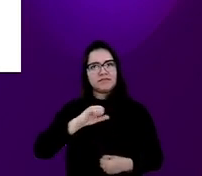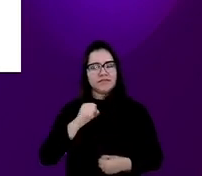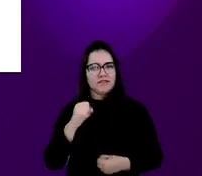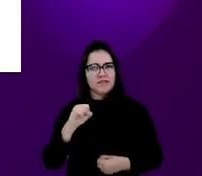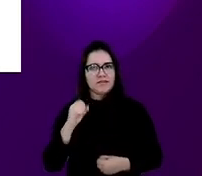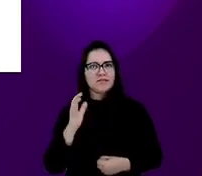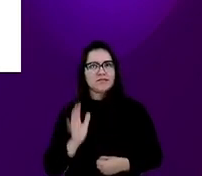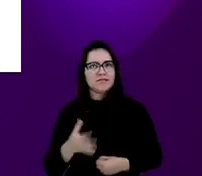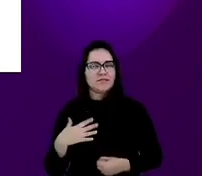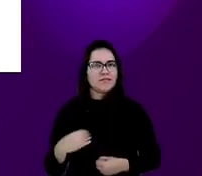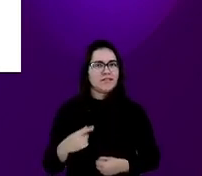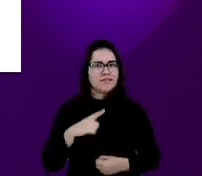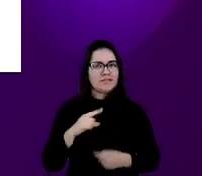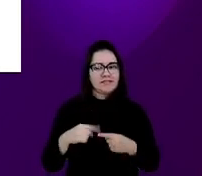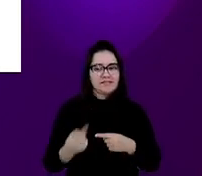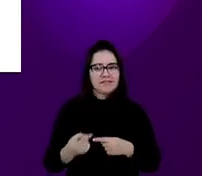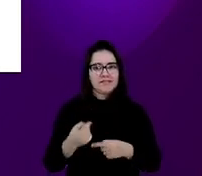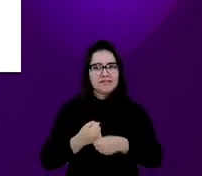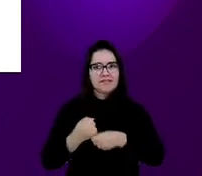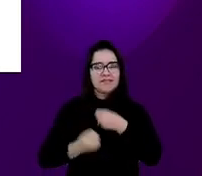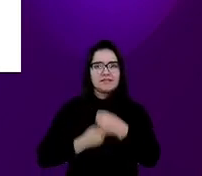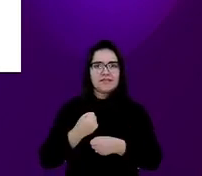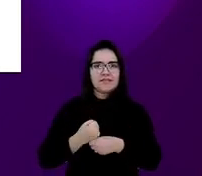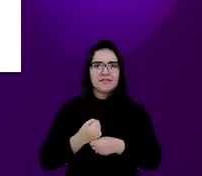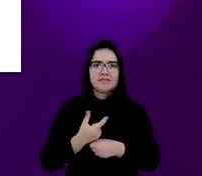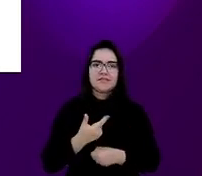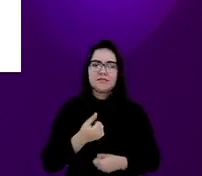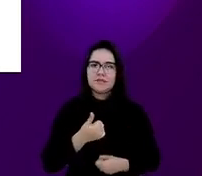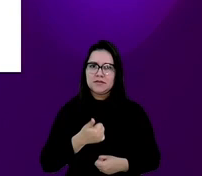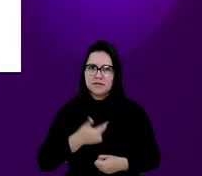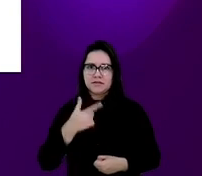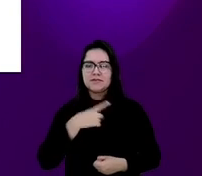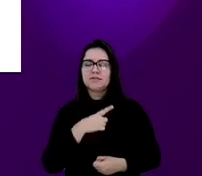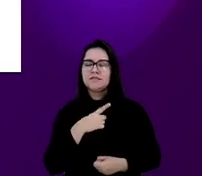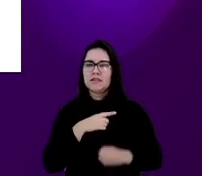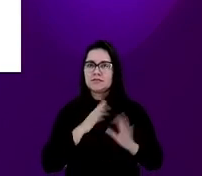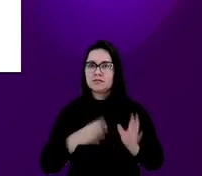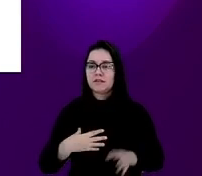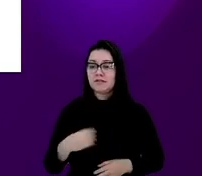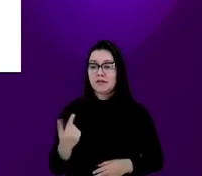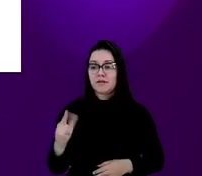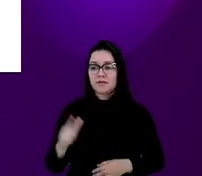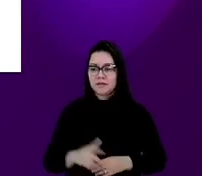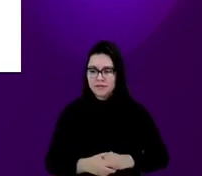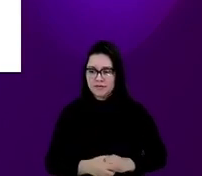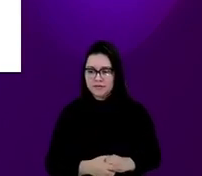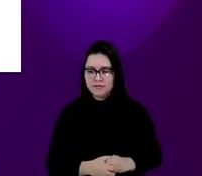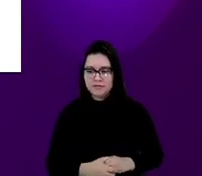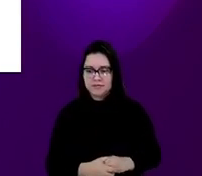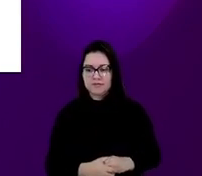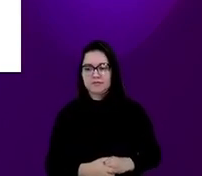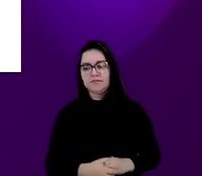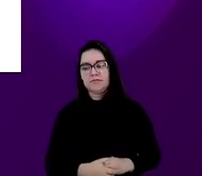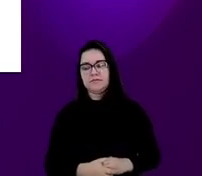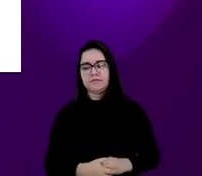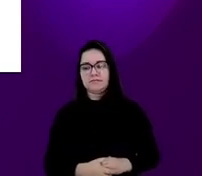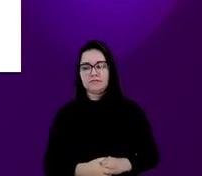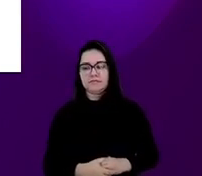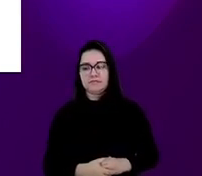aí de 2012, sem sinais de recidiva, até porque era um chivanoma. Outra coisa